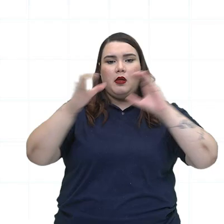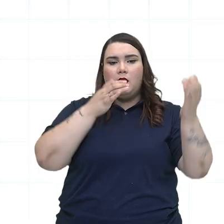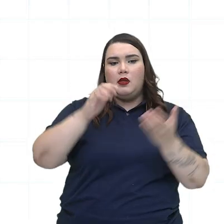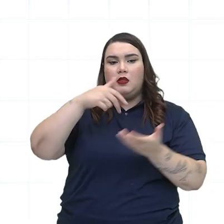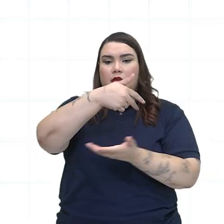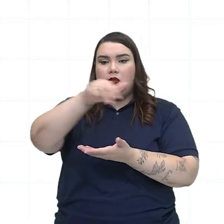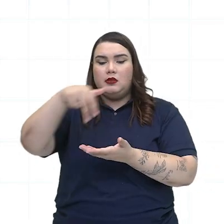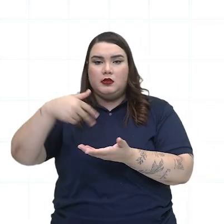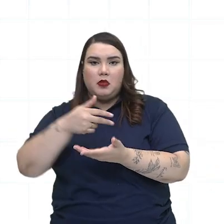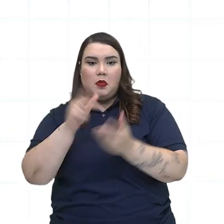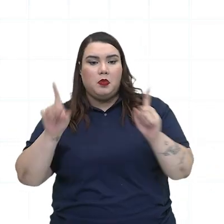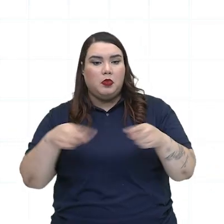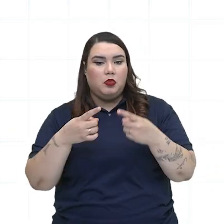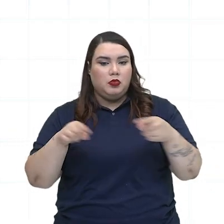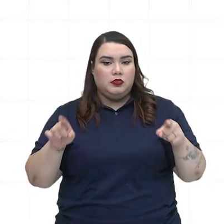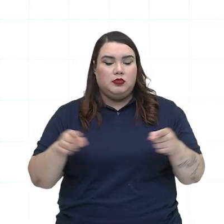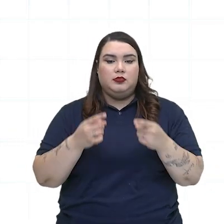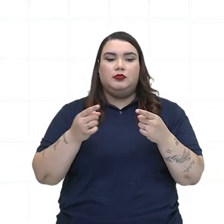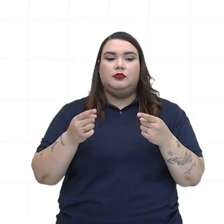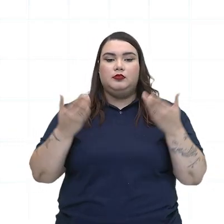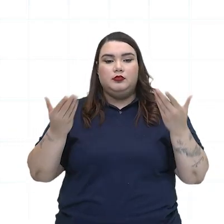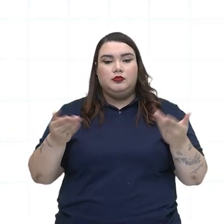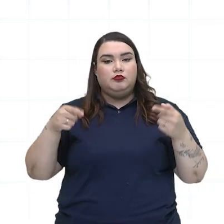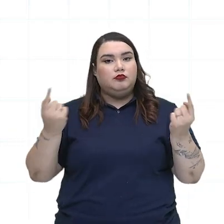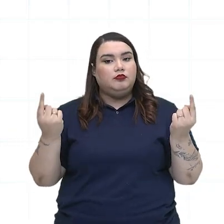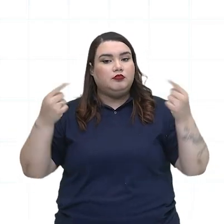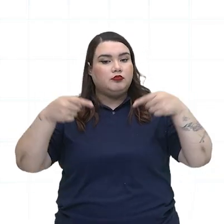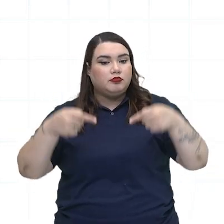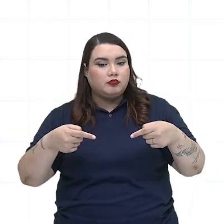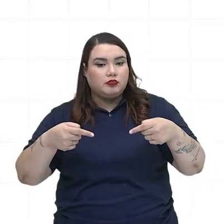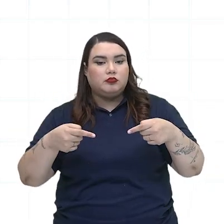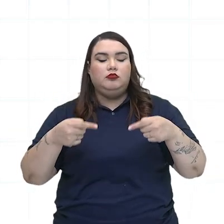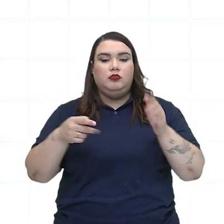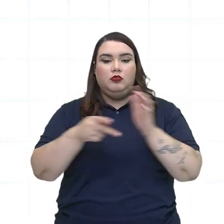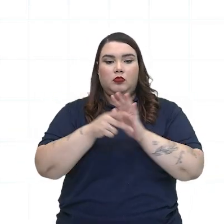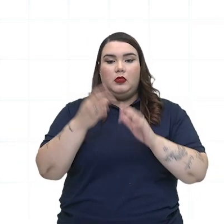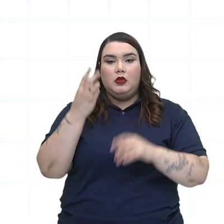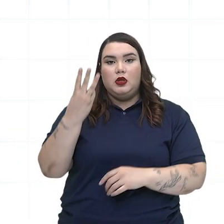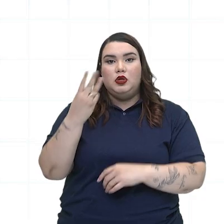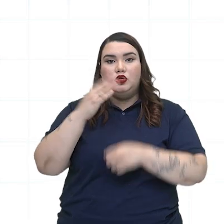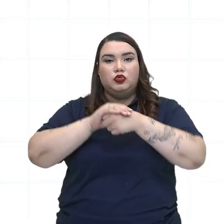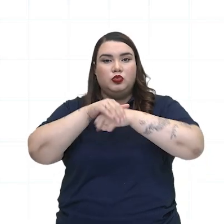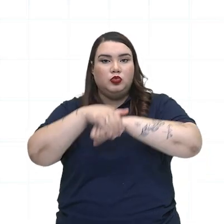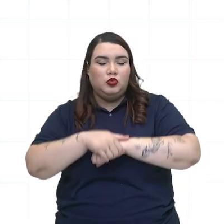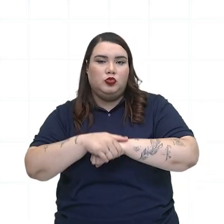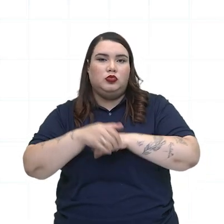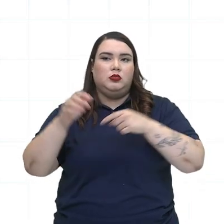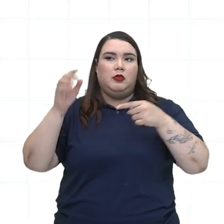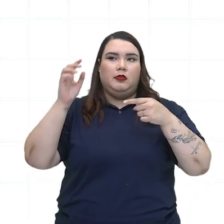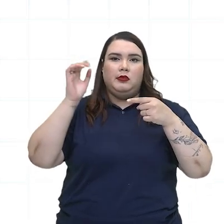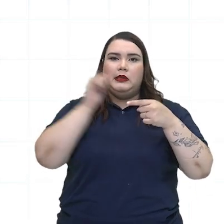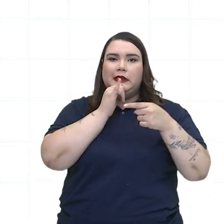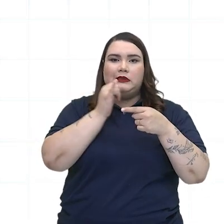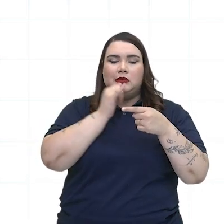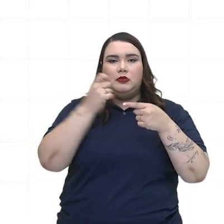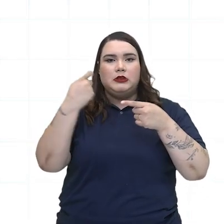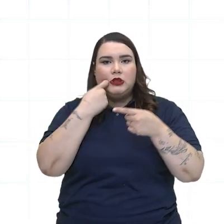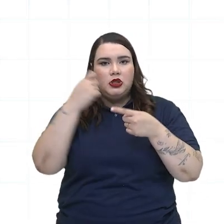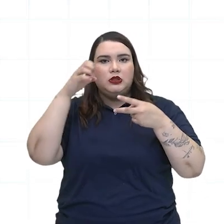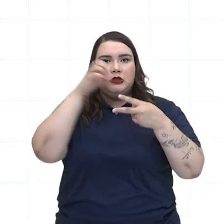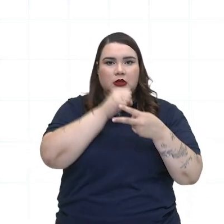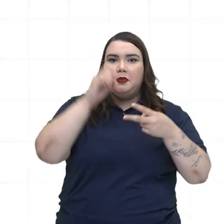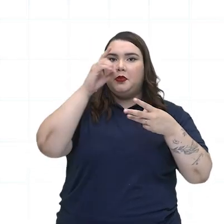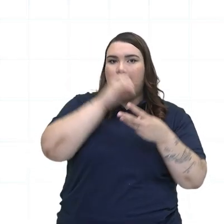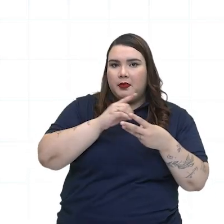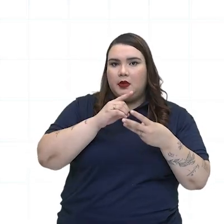músicos. Lembrando que essa disputa ela acontece durante 3 noites e várias categorias são julgadas, tanto